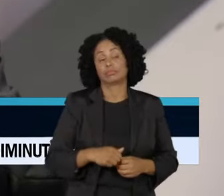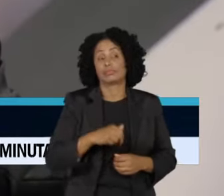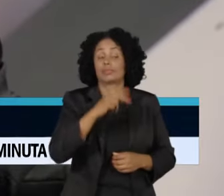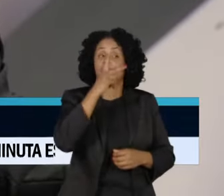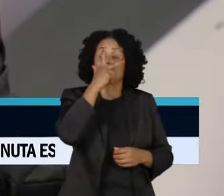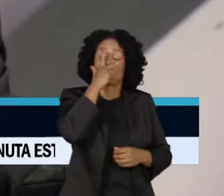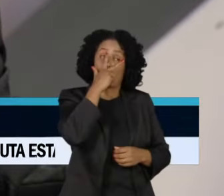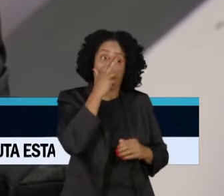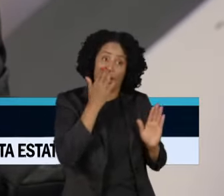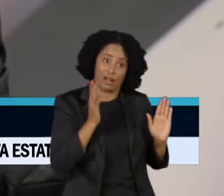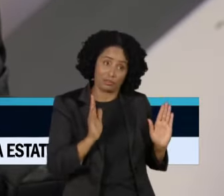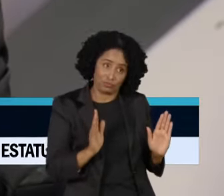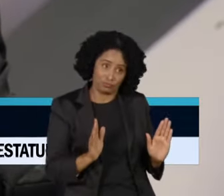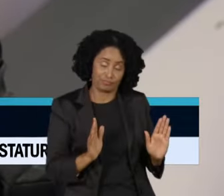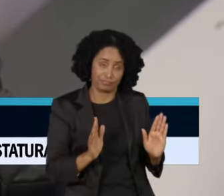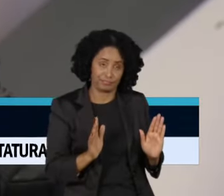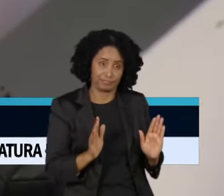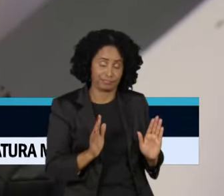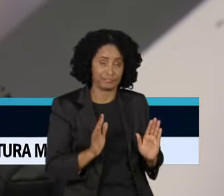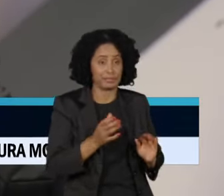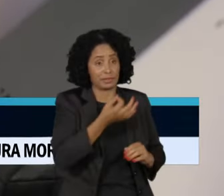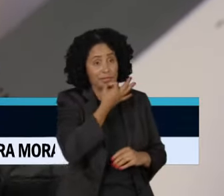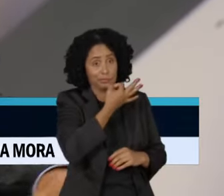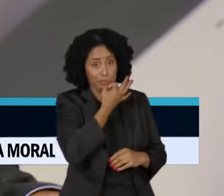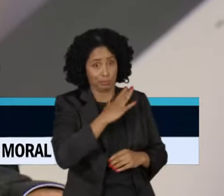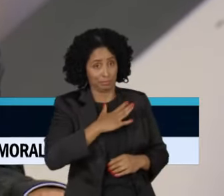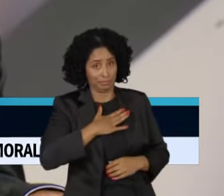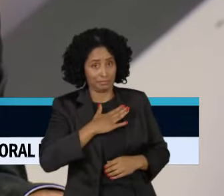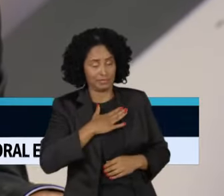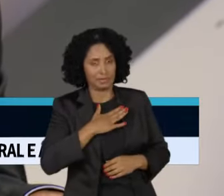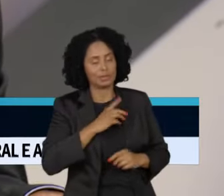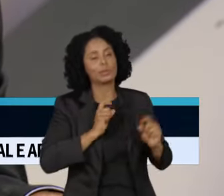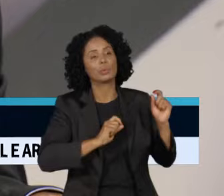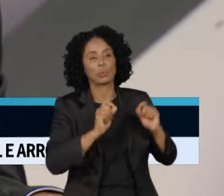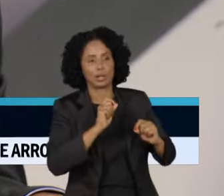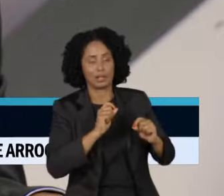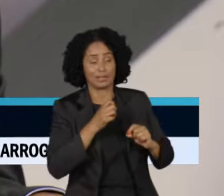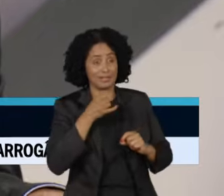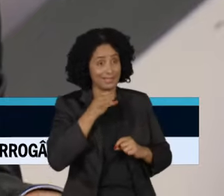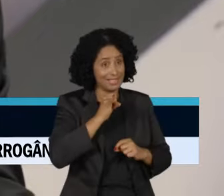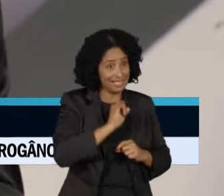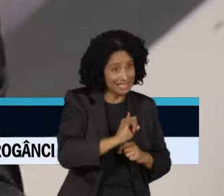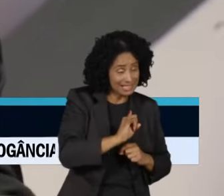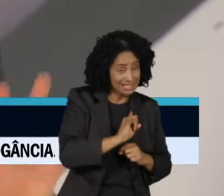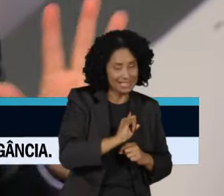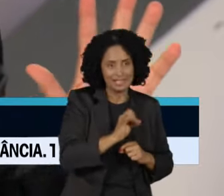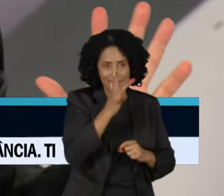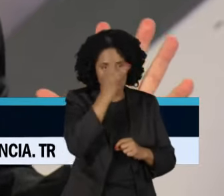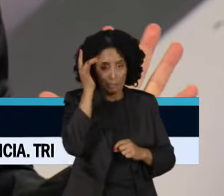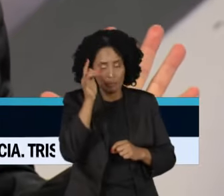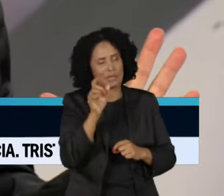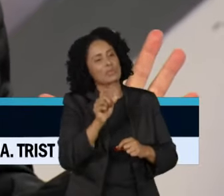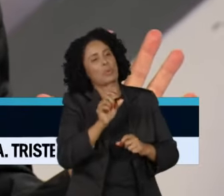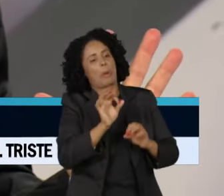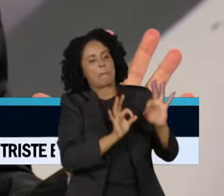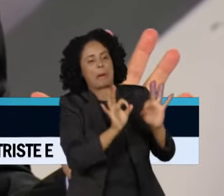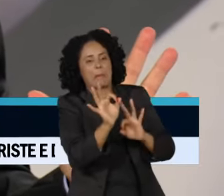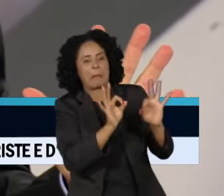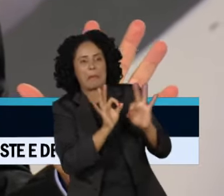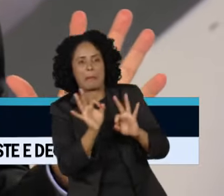coisa ficou plantada para acontecer aqui, estimulada por ele, ele vai estar longe para poder dizer, eu não tenho nada com